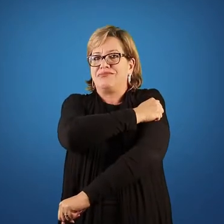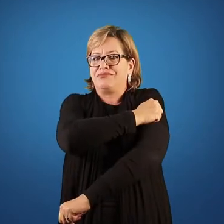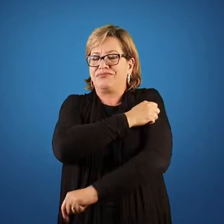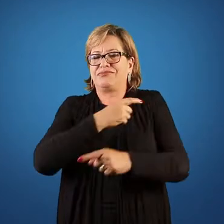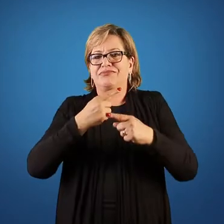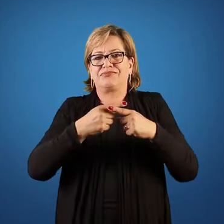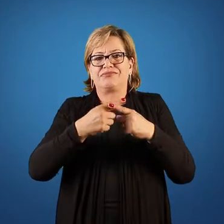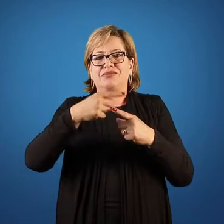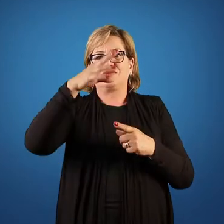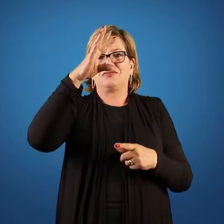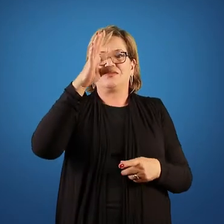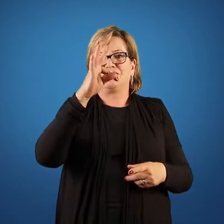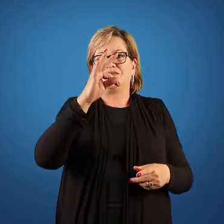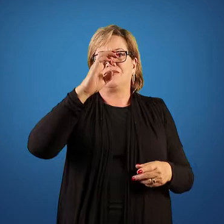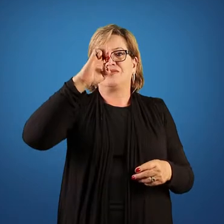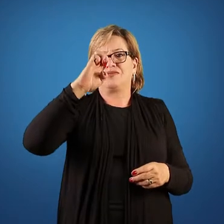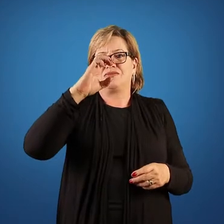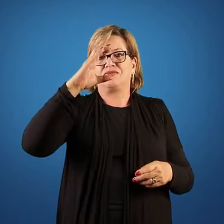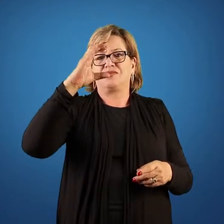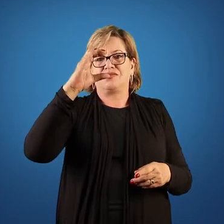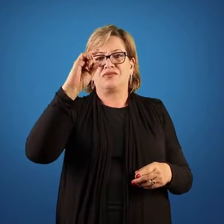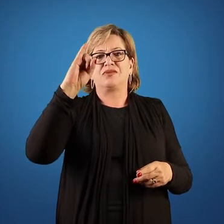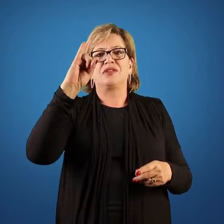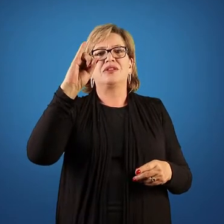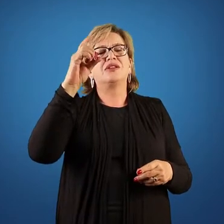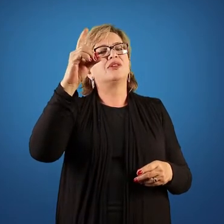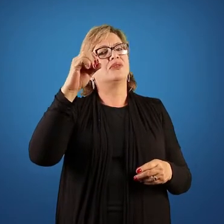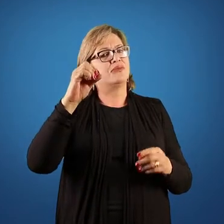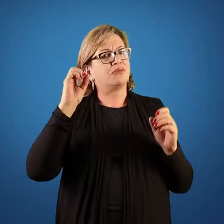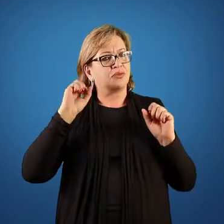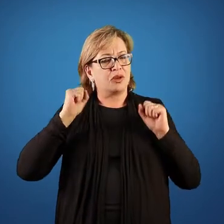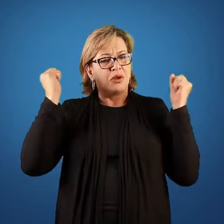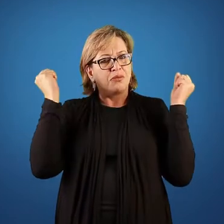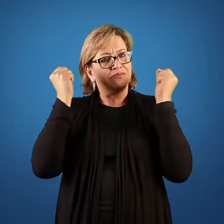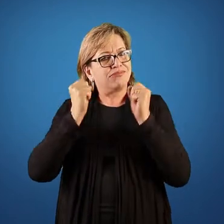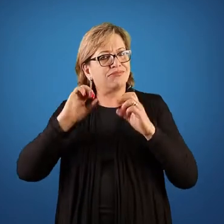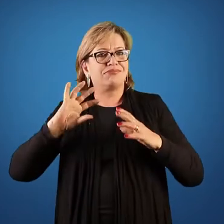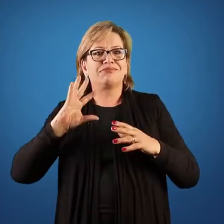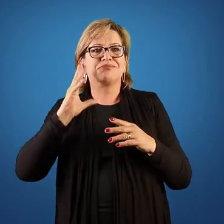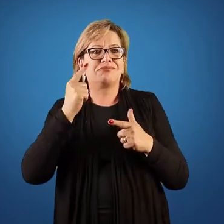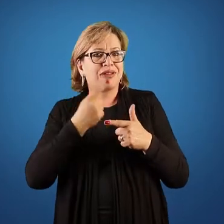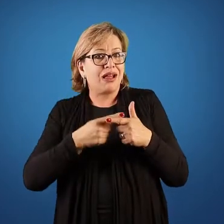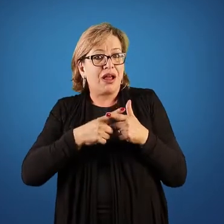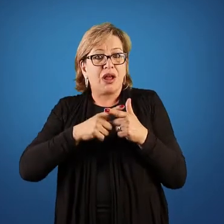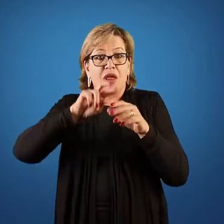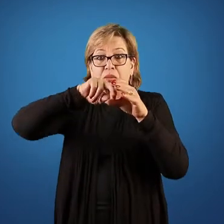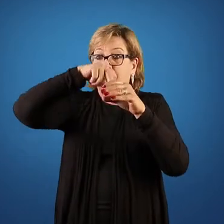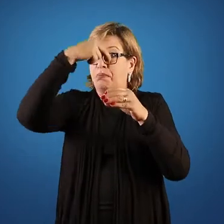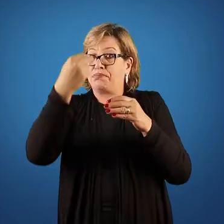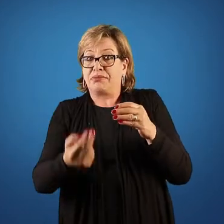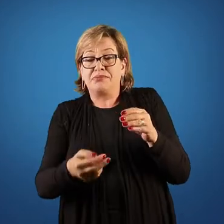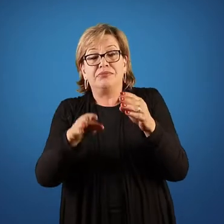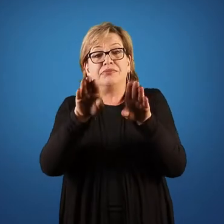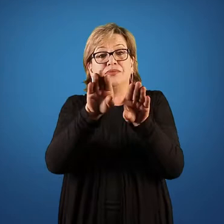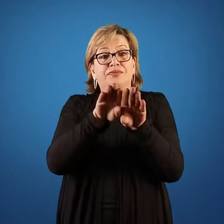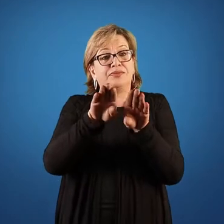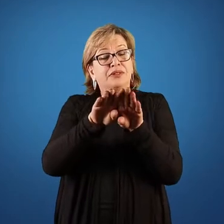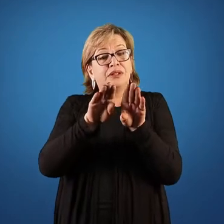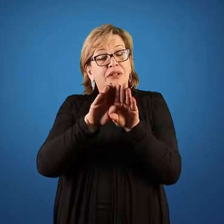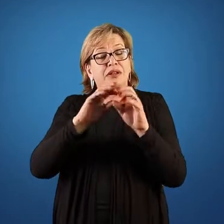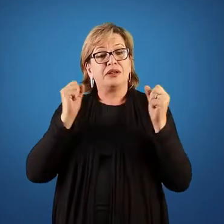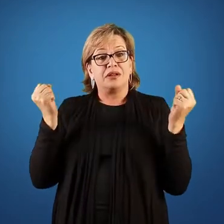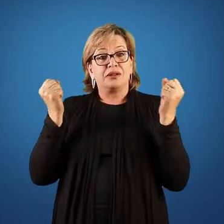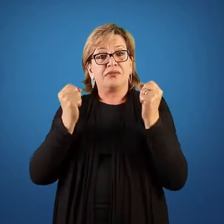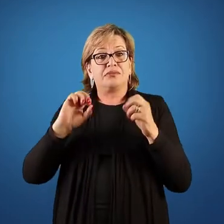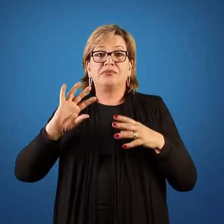tecido, gente, ele pode provocar diversos acidentes, tanto de queda quanto, e principalmente,